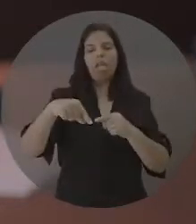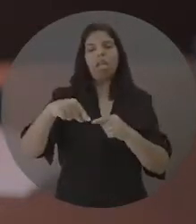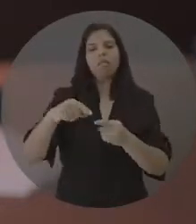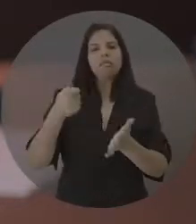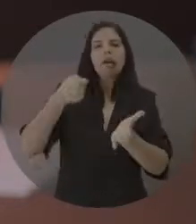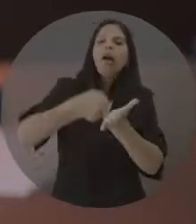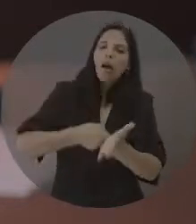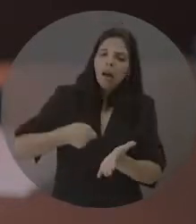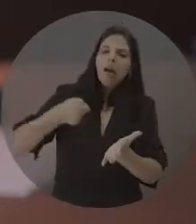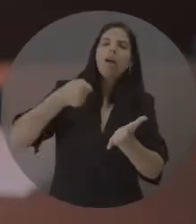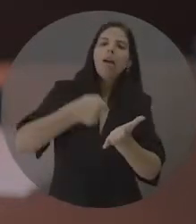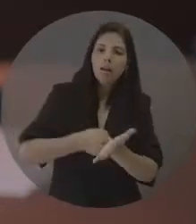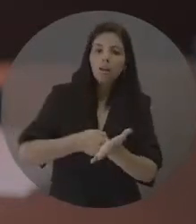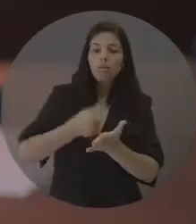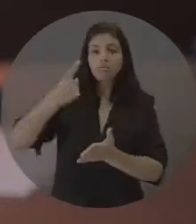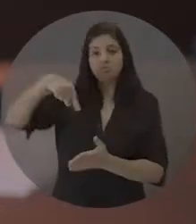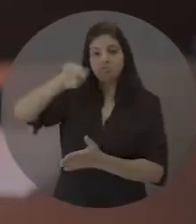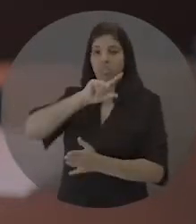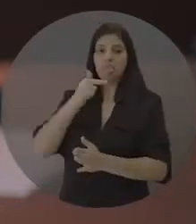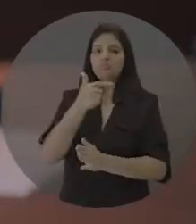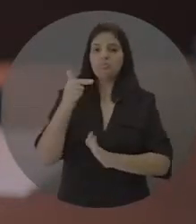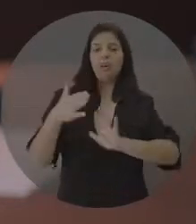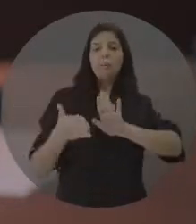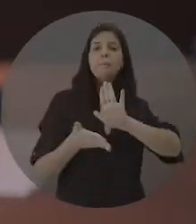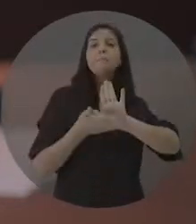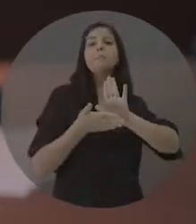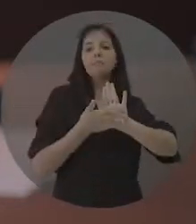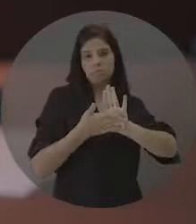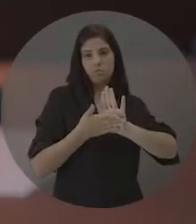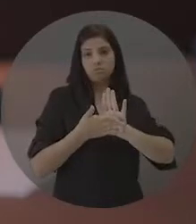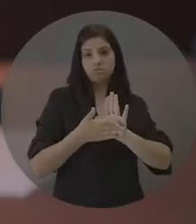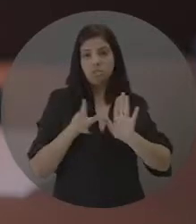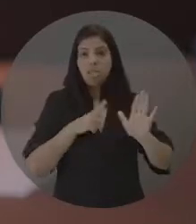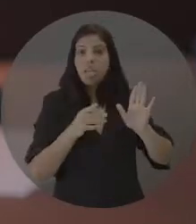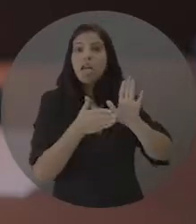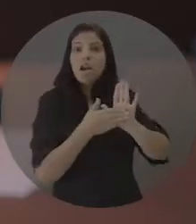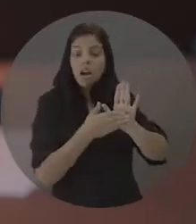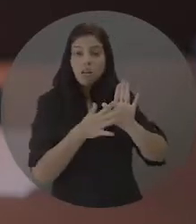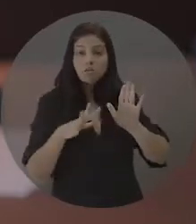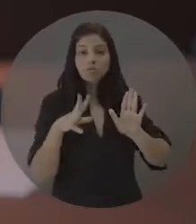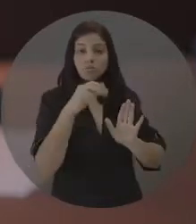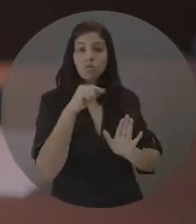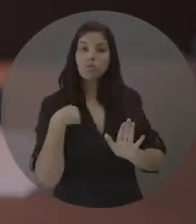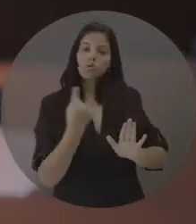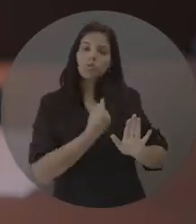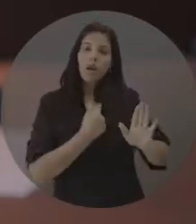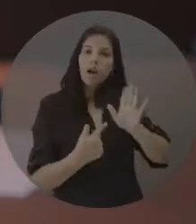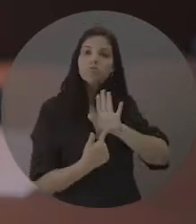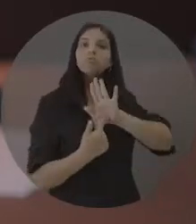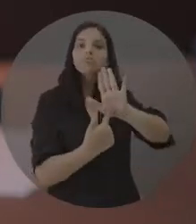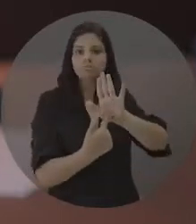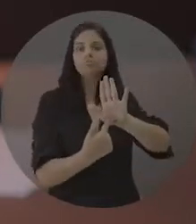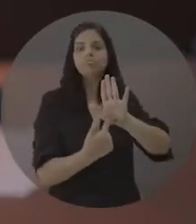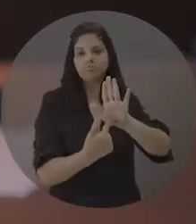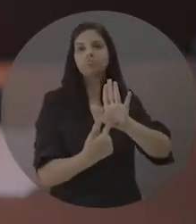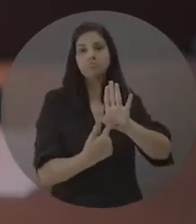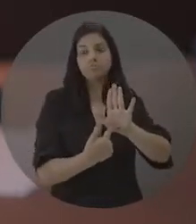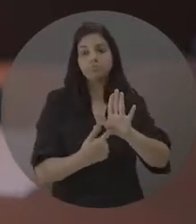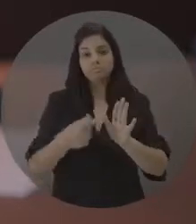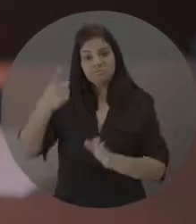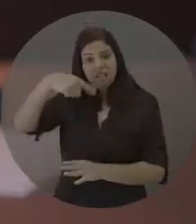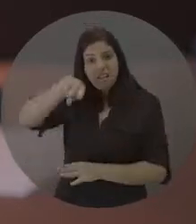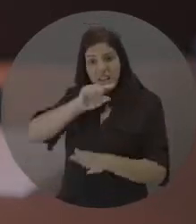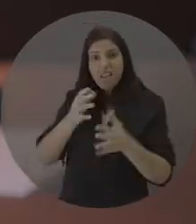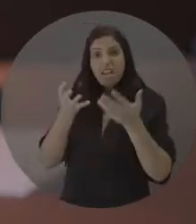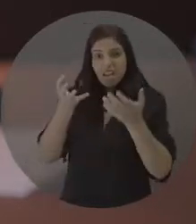insistem nisso e podem ver, eles não têm propostas. Propostas é tudo o que temos apresentado aqui.